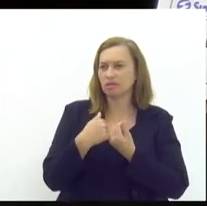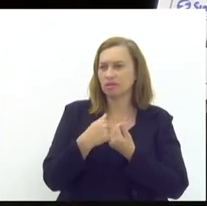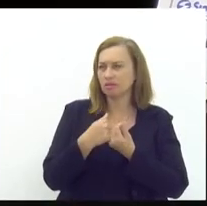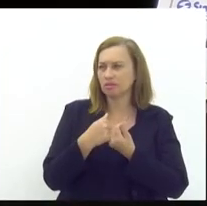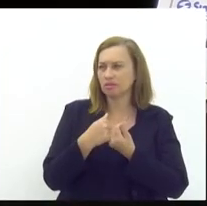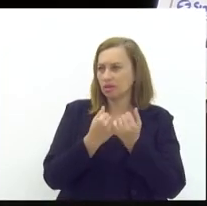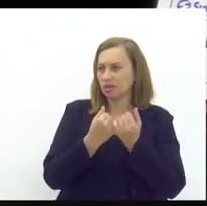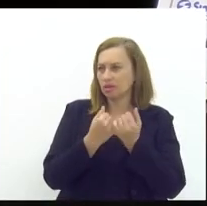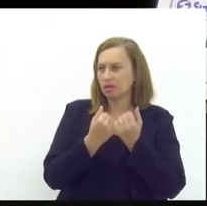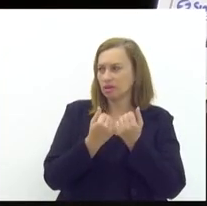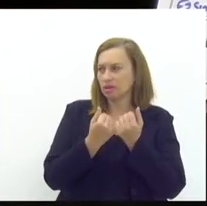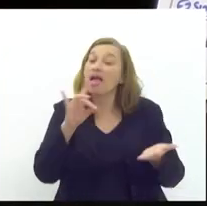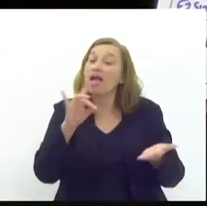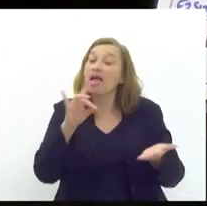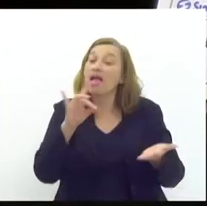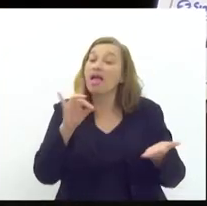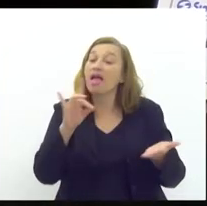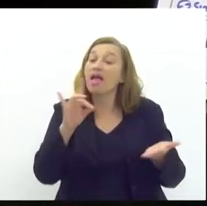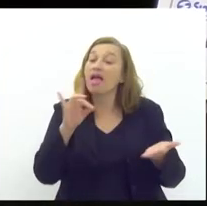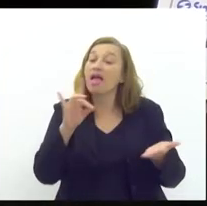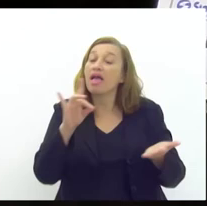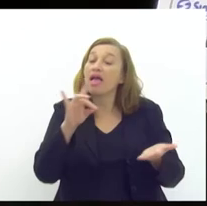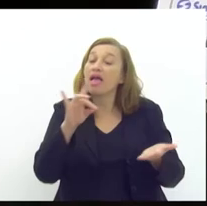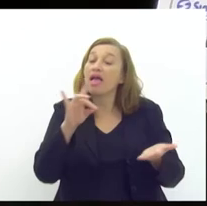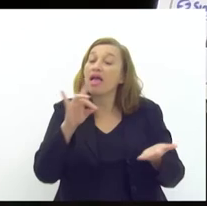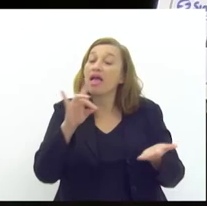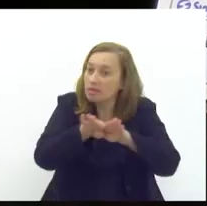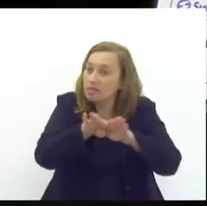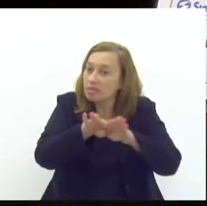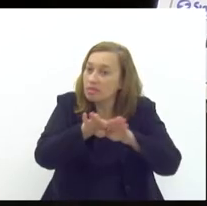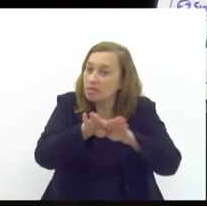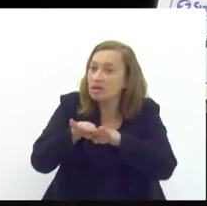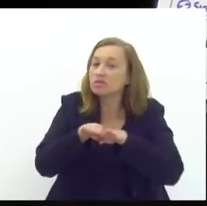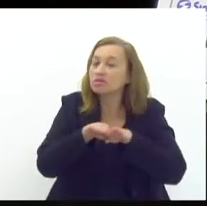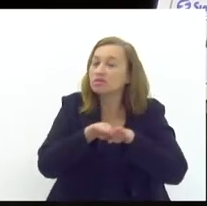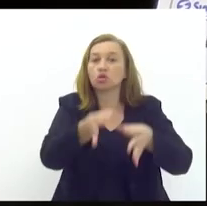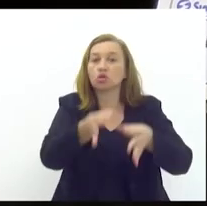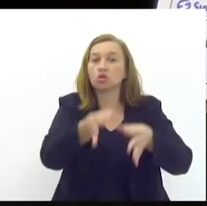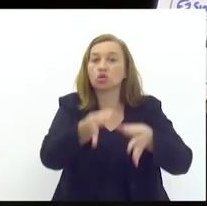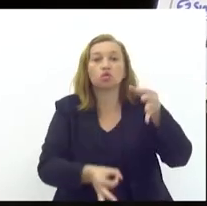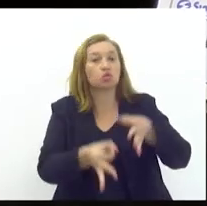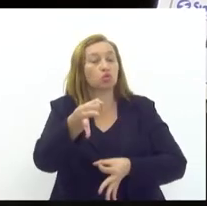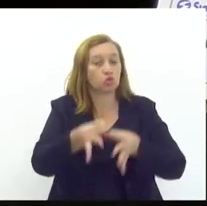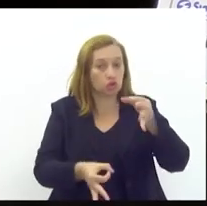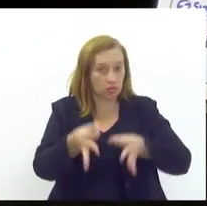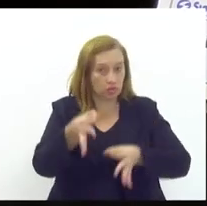uma realidade mais econômica e justa